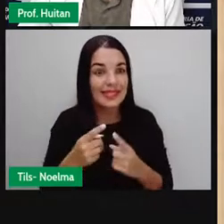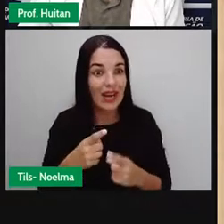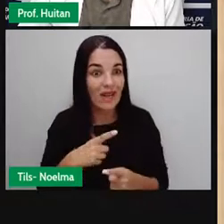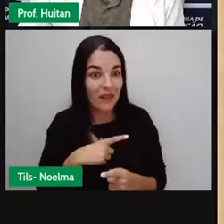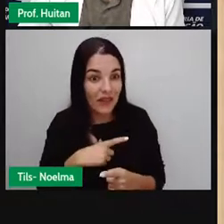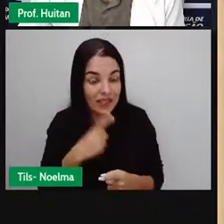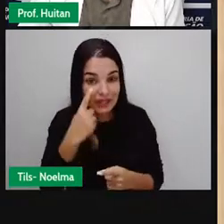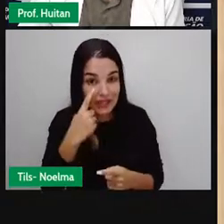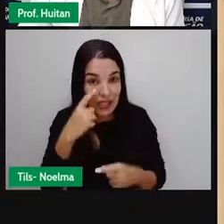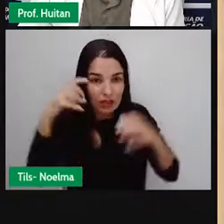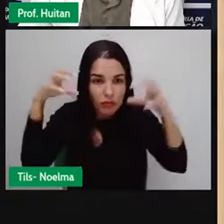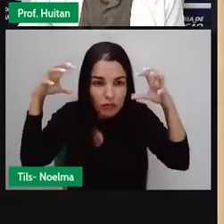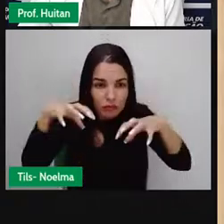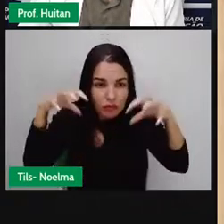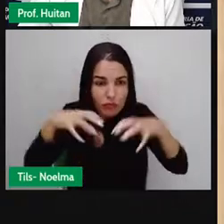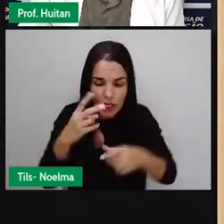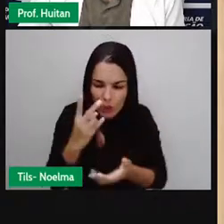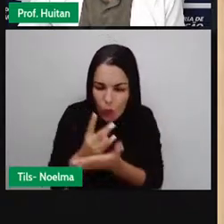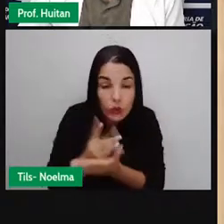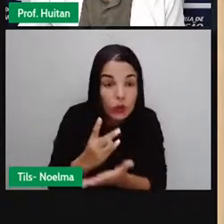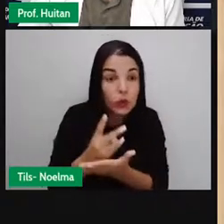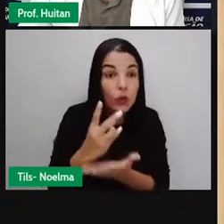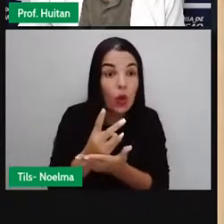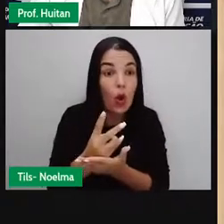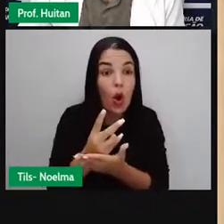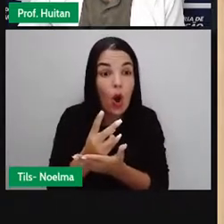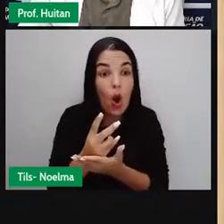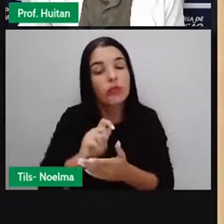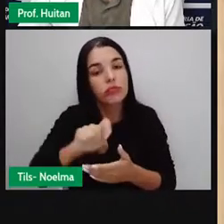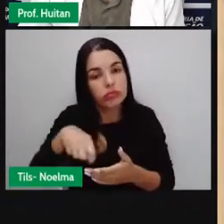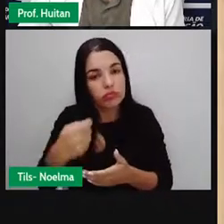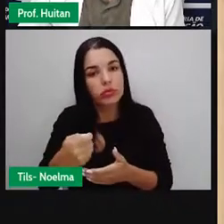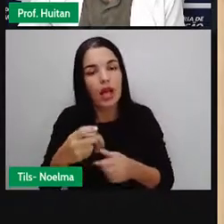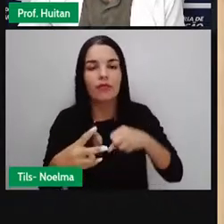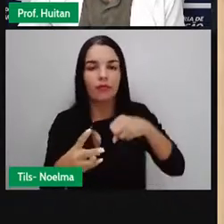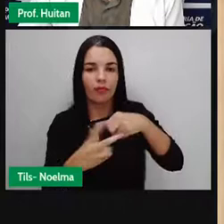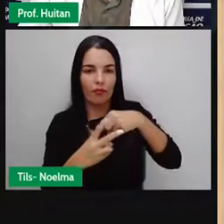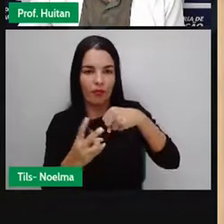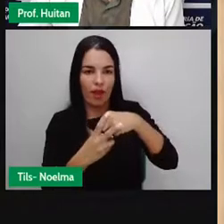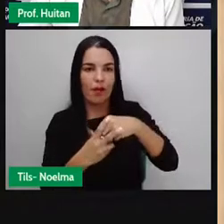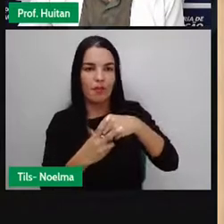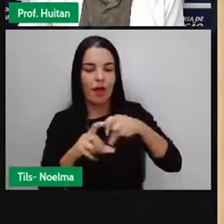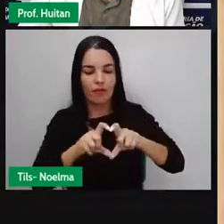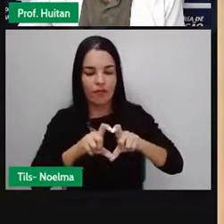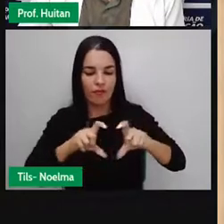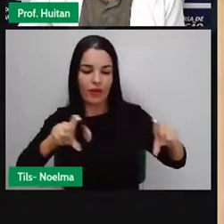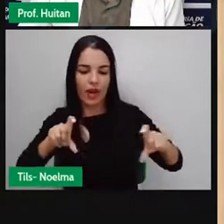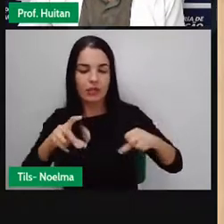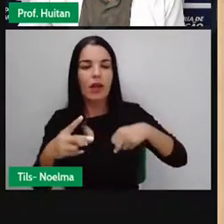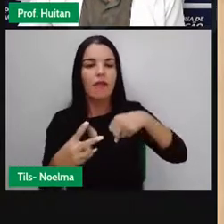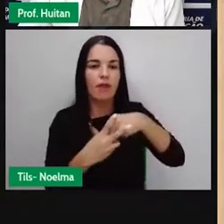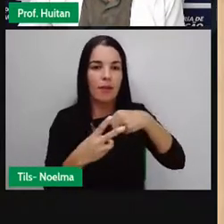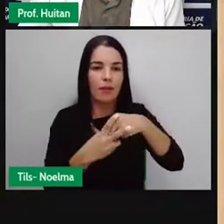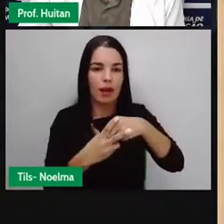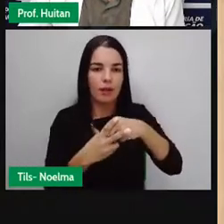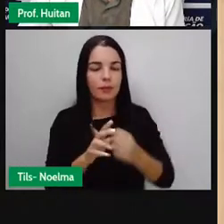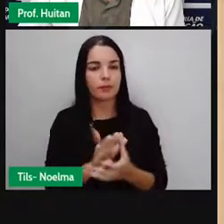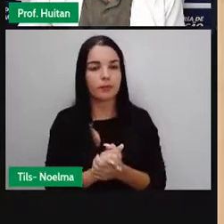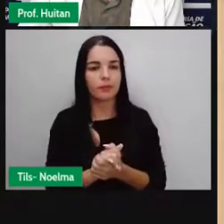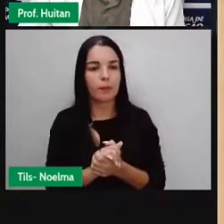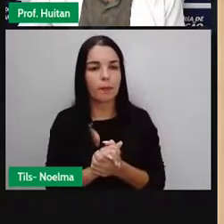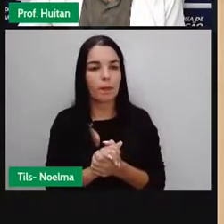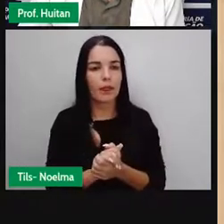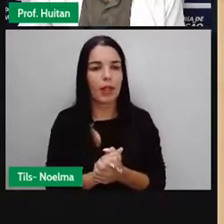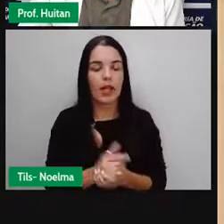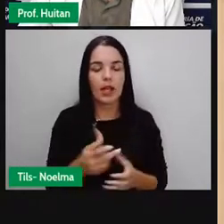um verbo. Então, a frase é considerada uma frase verbal. A chuva persistiu em cair o